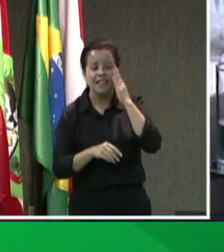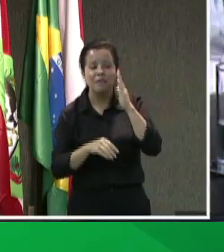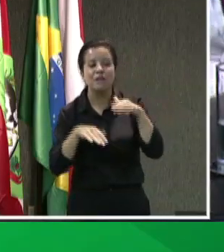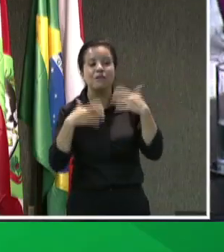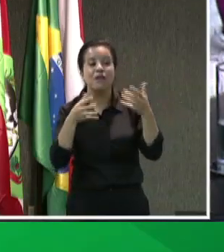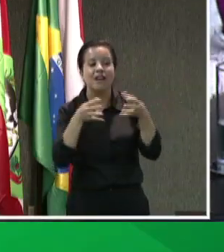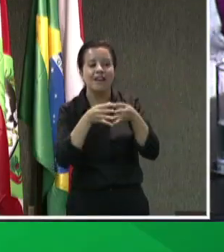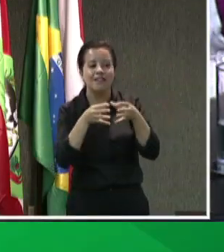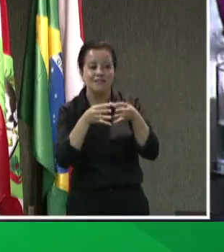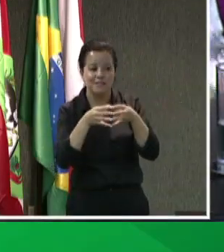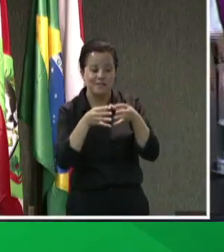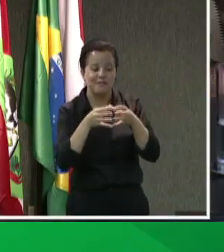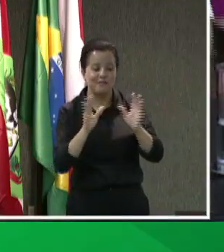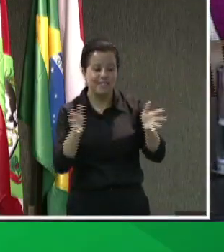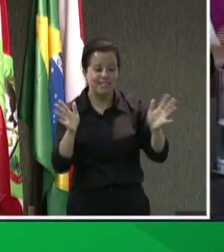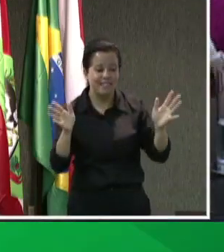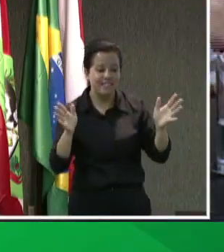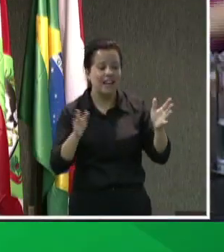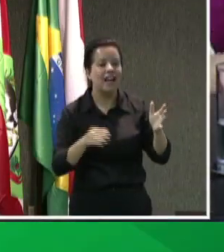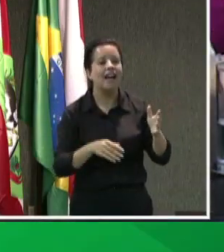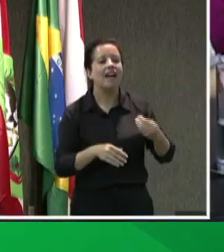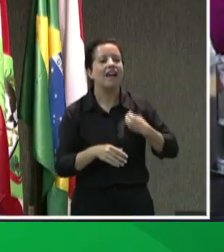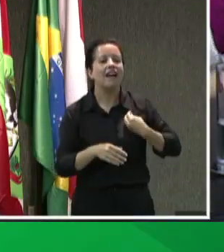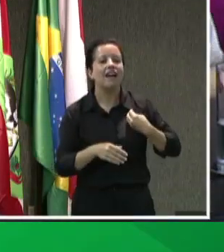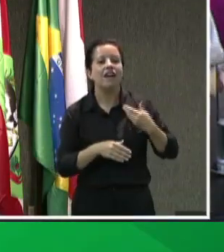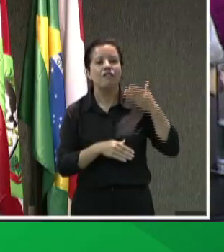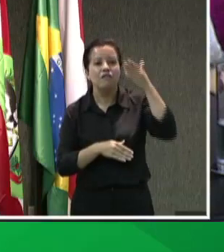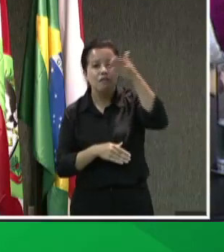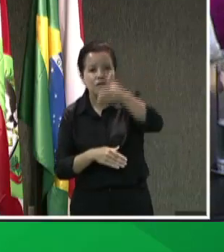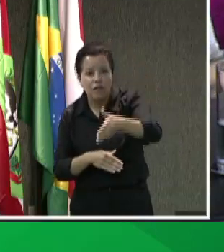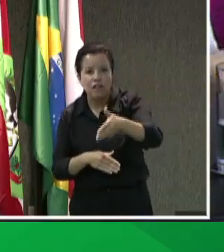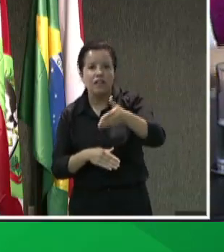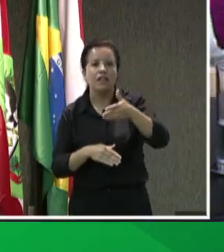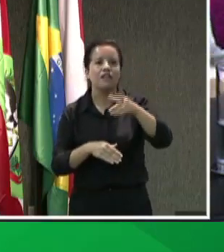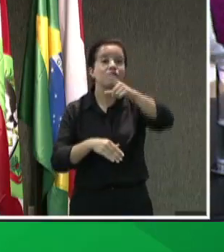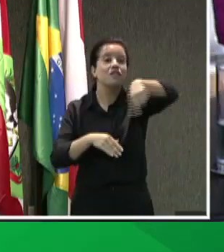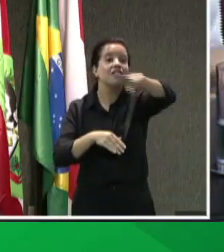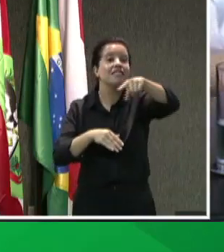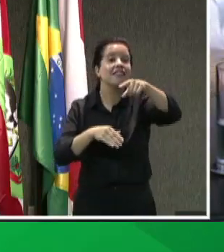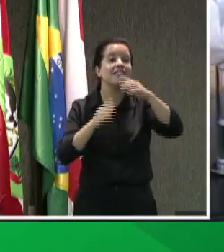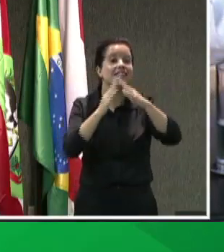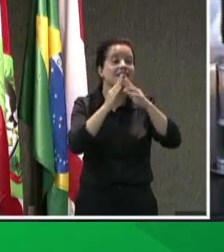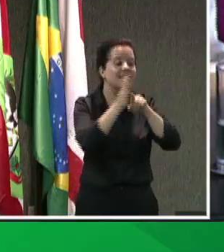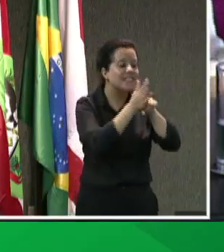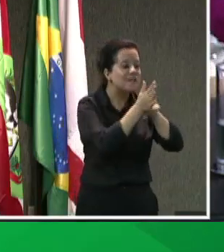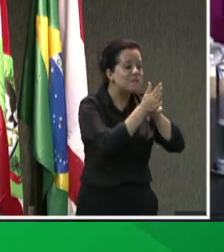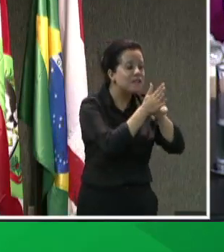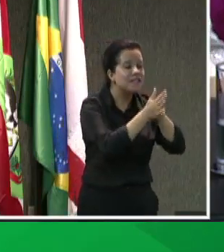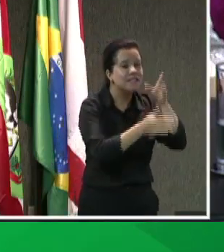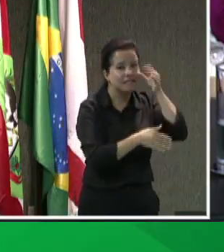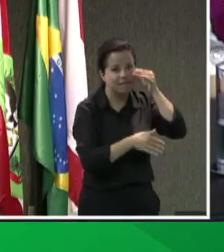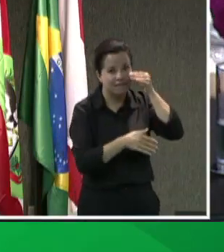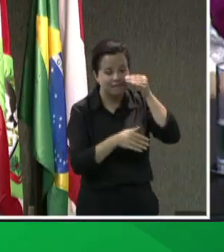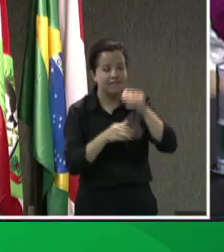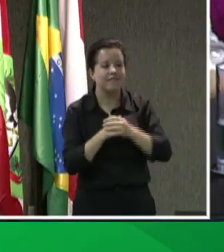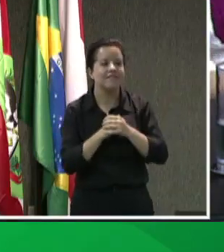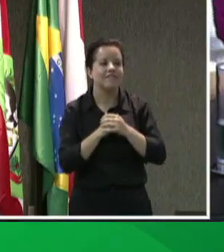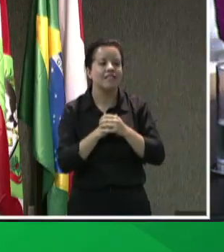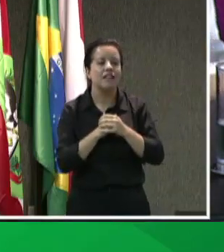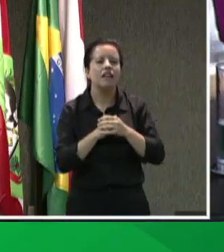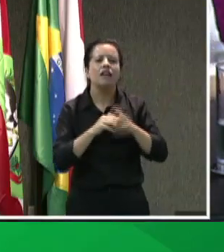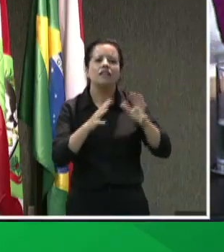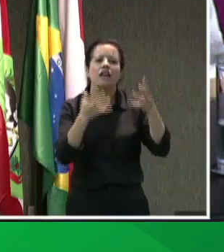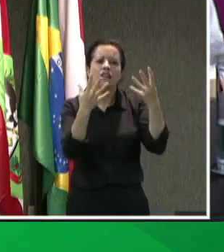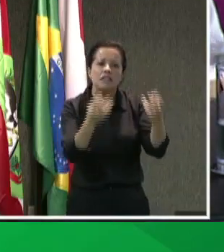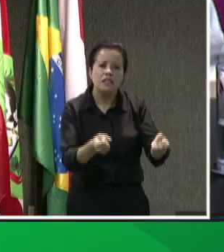Nós já tivemos lá, e quem está em casa pesquisa o que significa, daí vai deixar curiosidade. E já compraram a ideia, eles